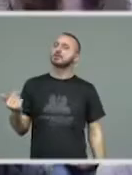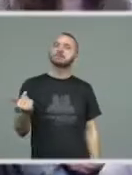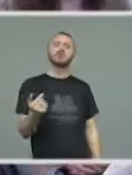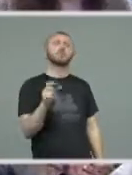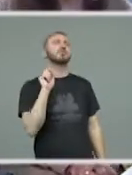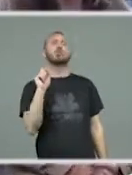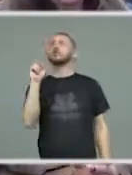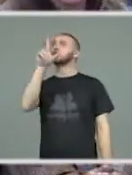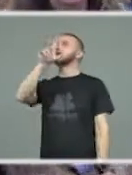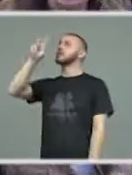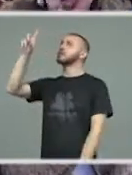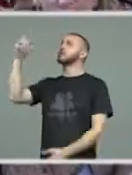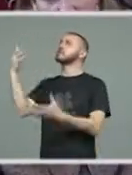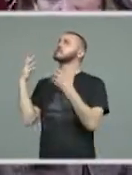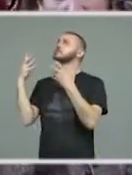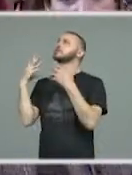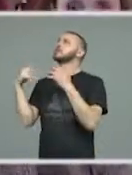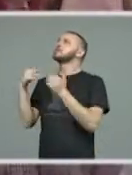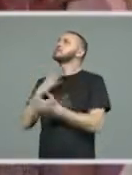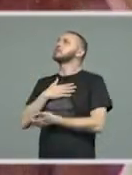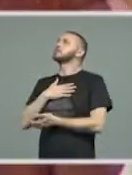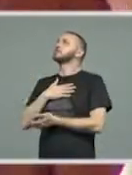o que Deus quer de mim.